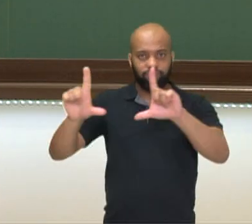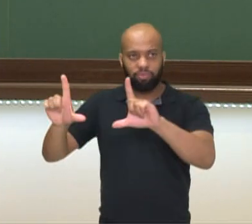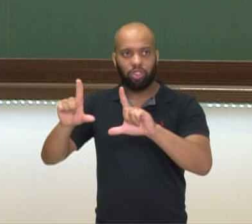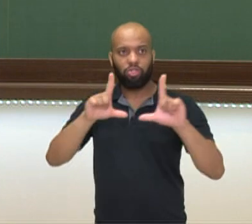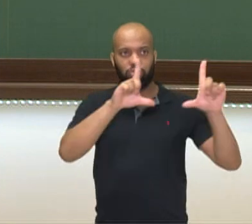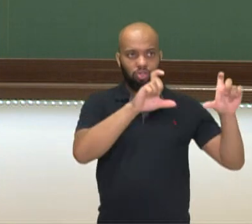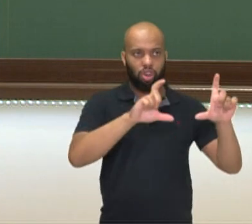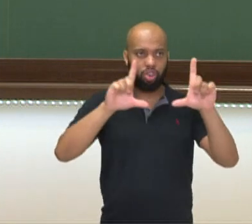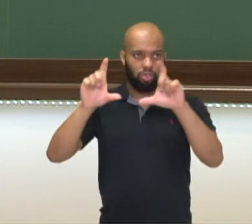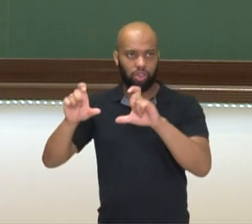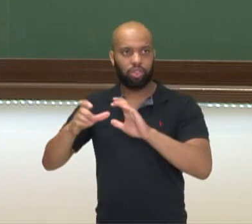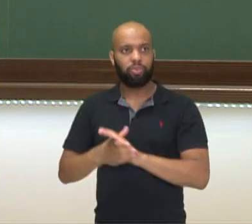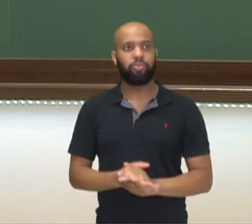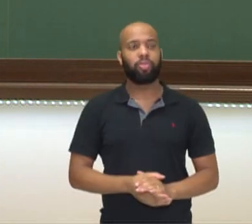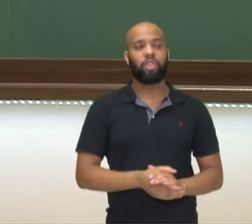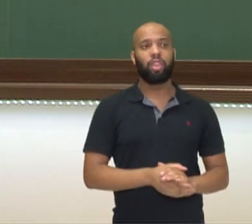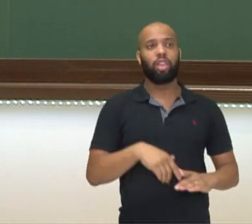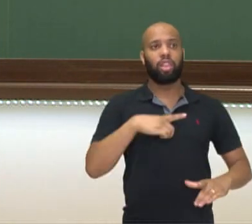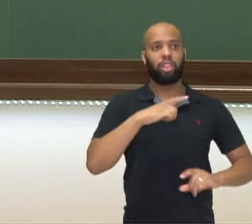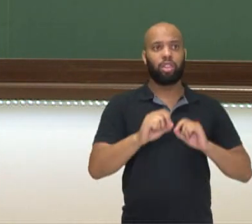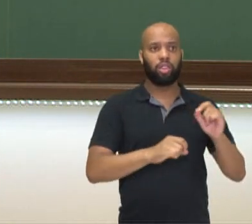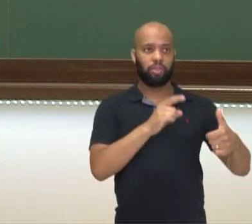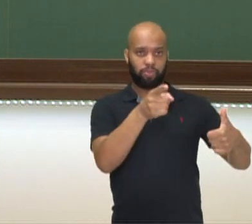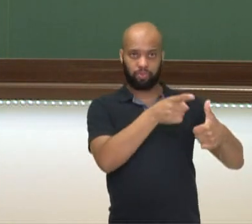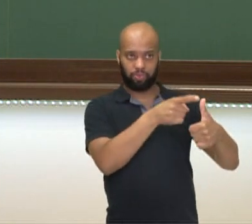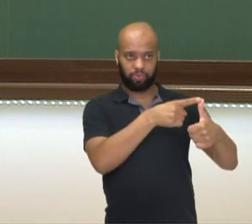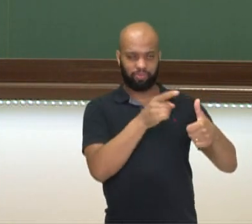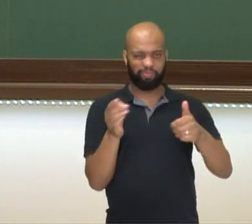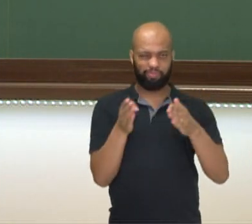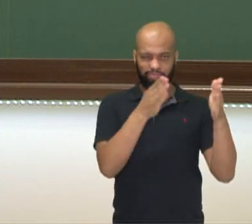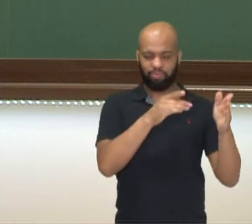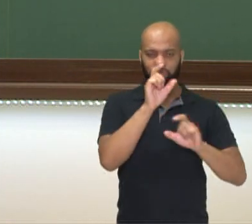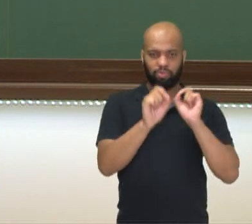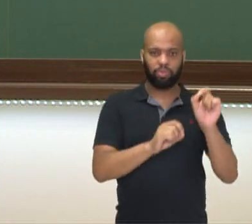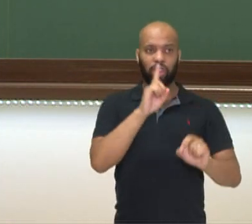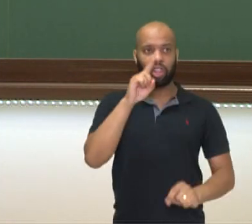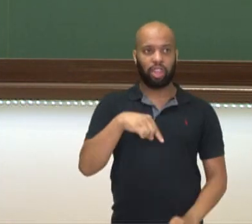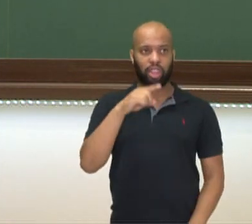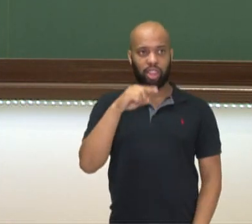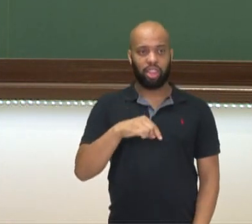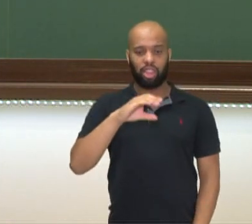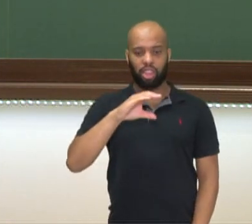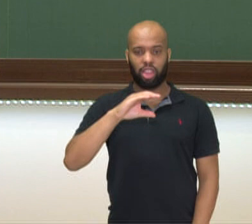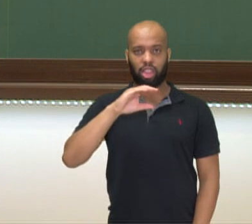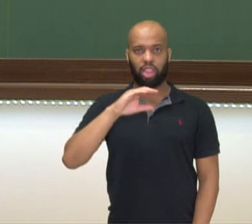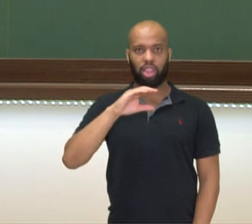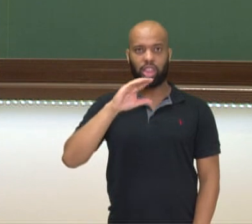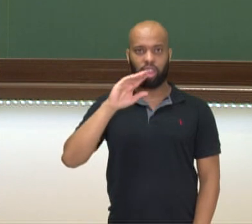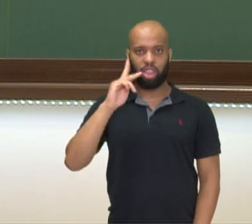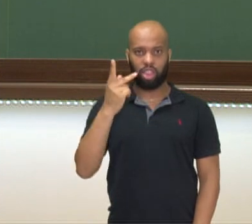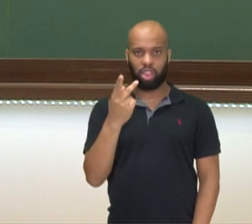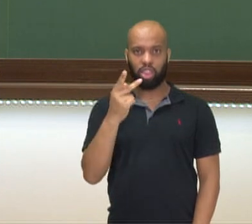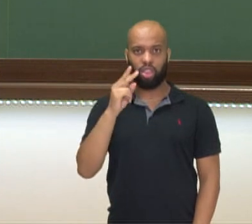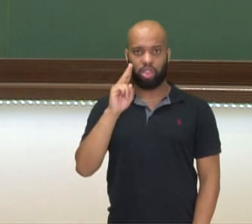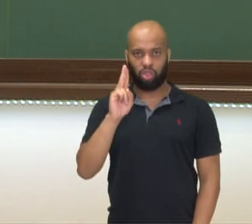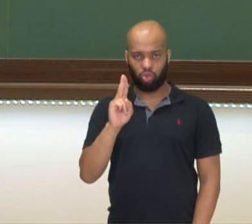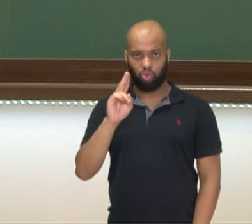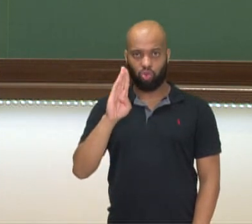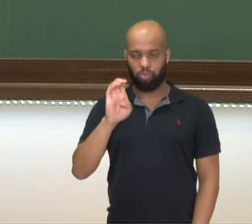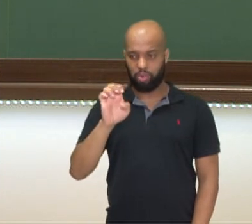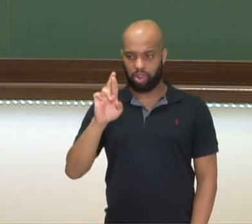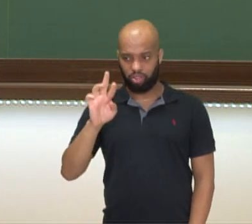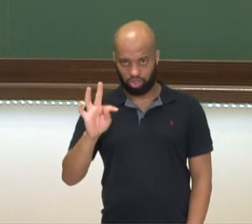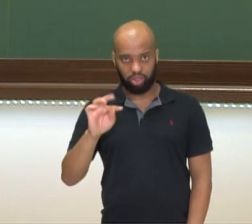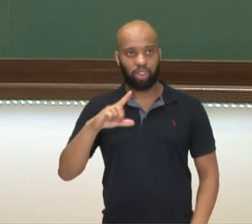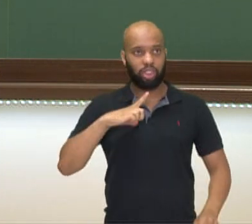Schubert e Beethoven. Beethoven é o Beethoven, em português brasileiro, ele é um dos maiores compositores de toda a história. E o que